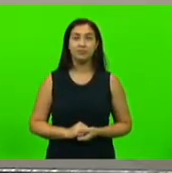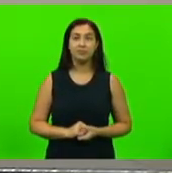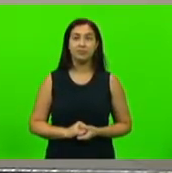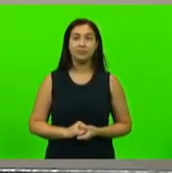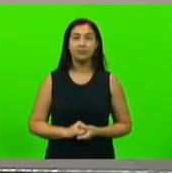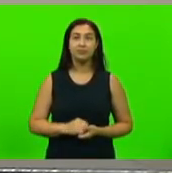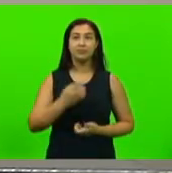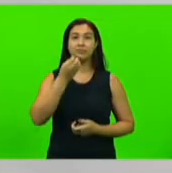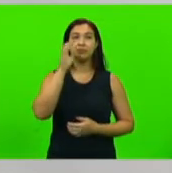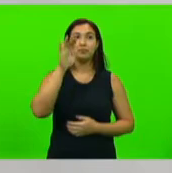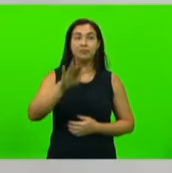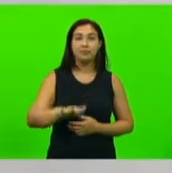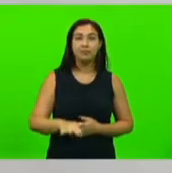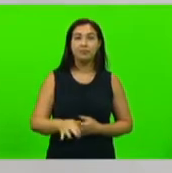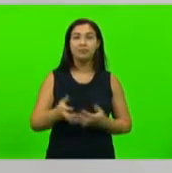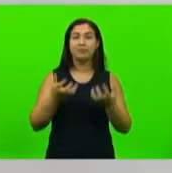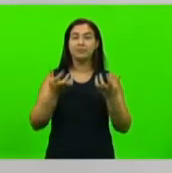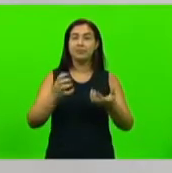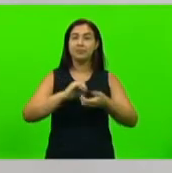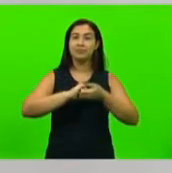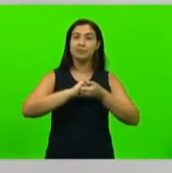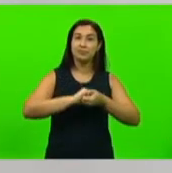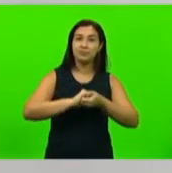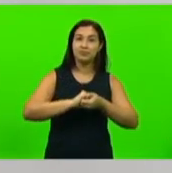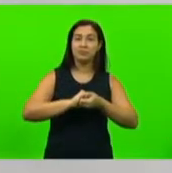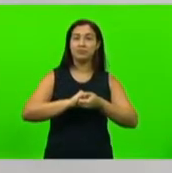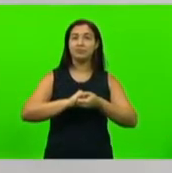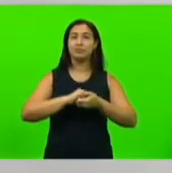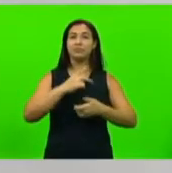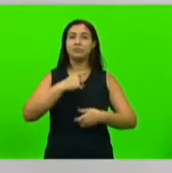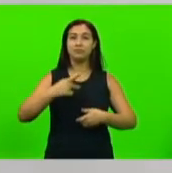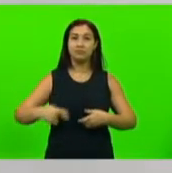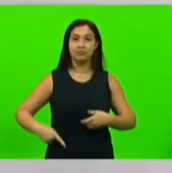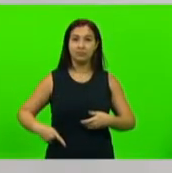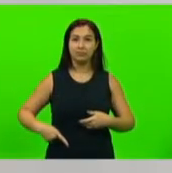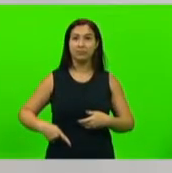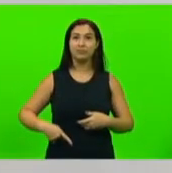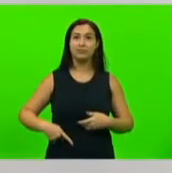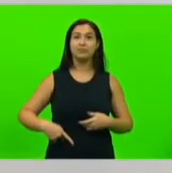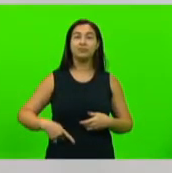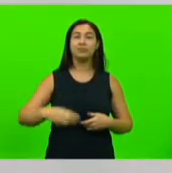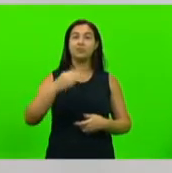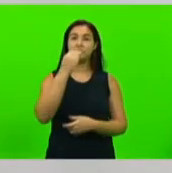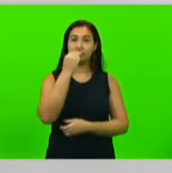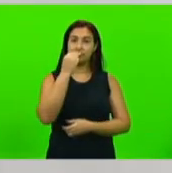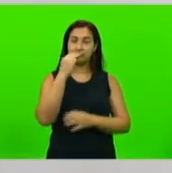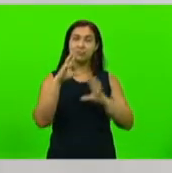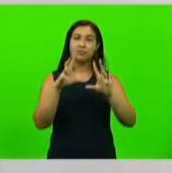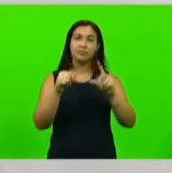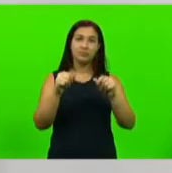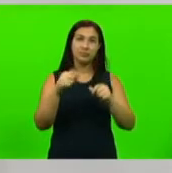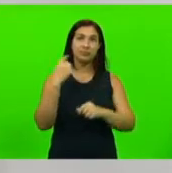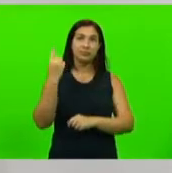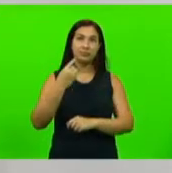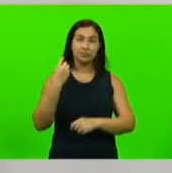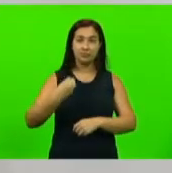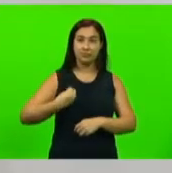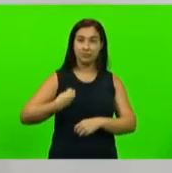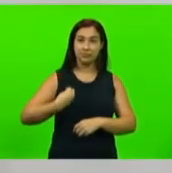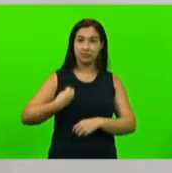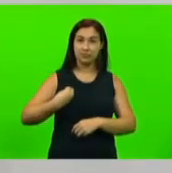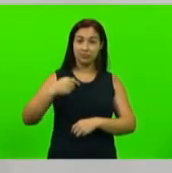Boa tarde, eu quero aqui cumprimentar o senhor presidente Moacir Supels, cumprimentar a todos os deputados e deputadas, os que estão